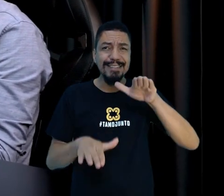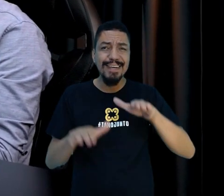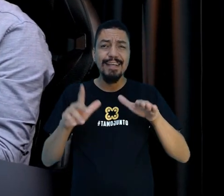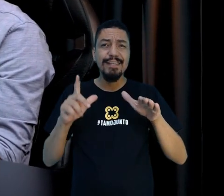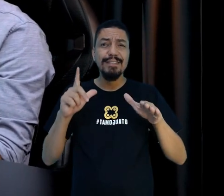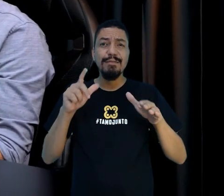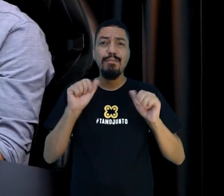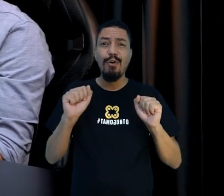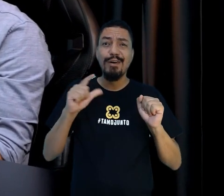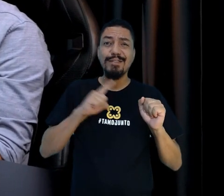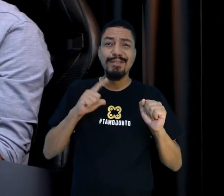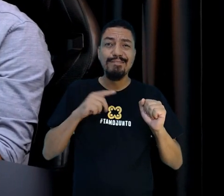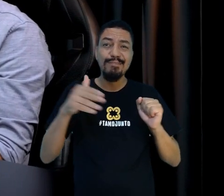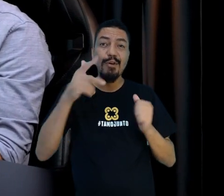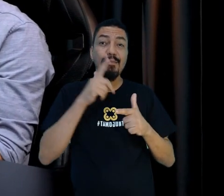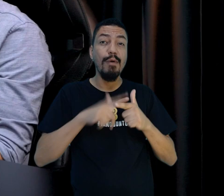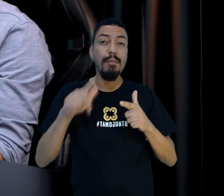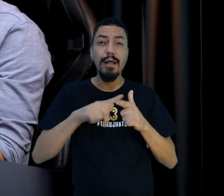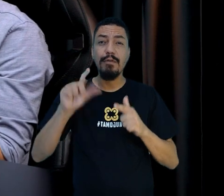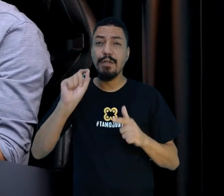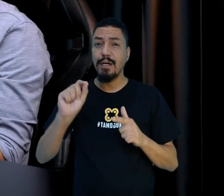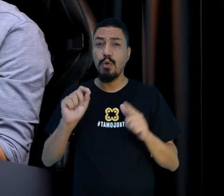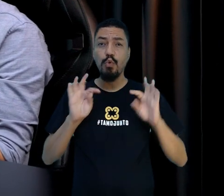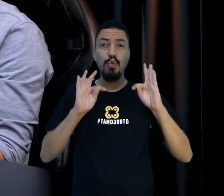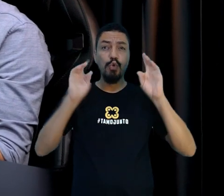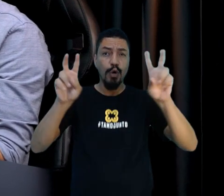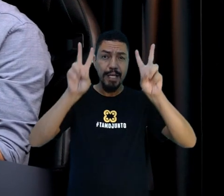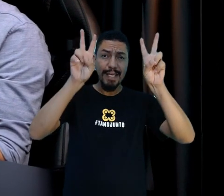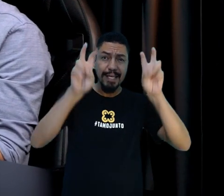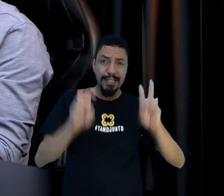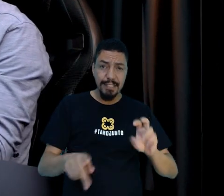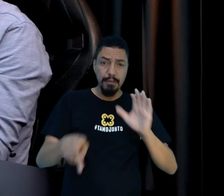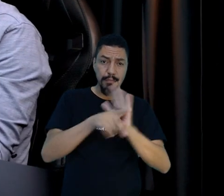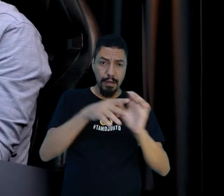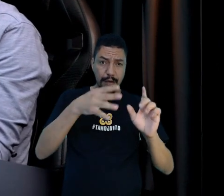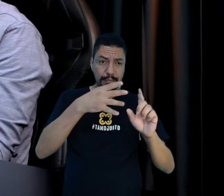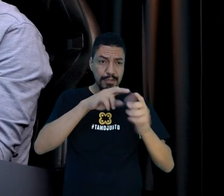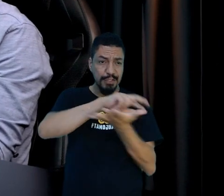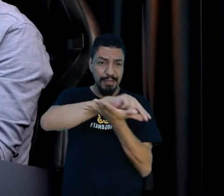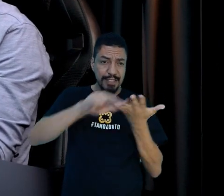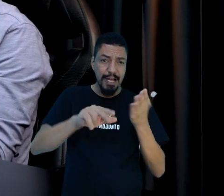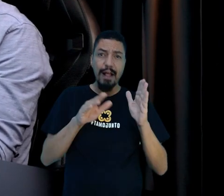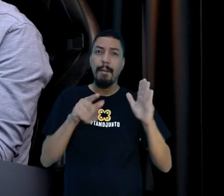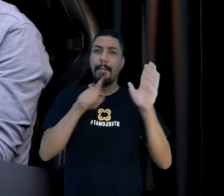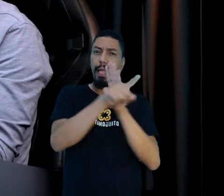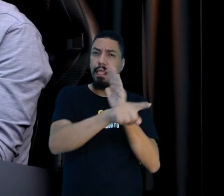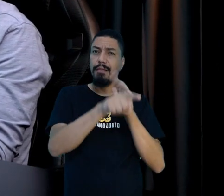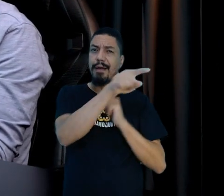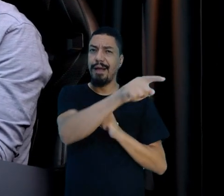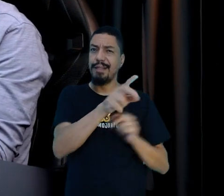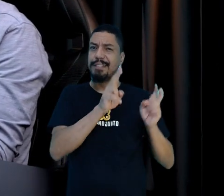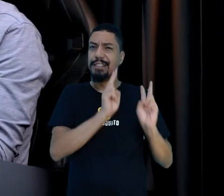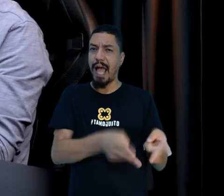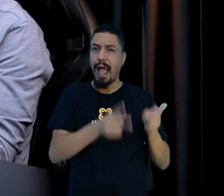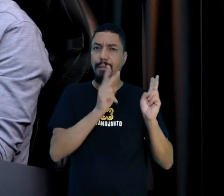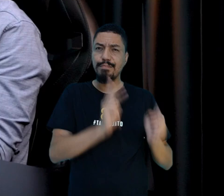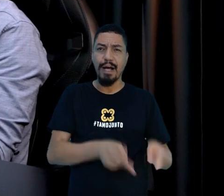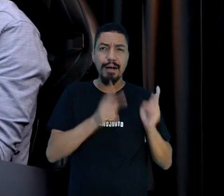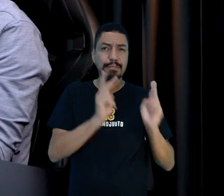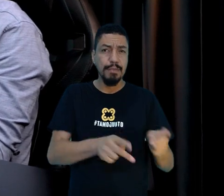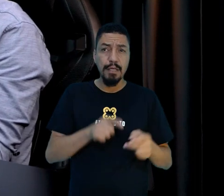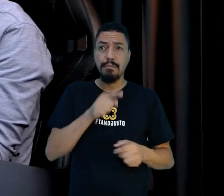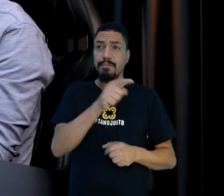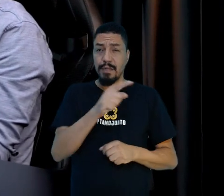vezes isso pode virar um problema, porque todas as questões de diversidade são dirigidas àquela pessoa. E aí a pessoa faz